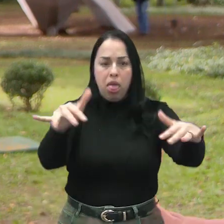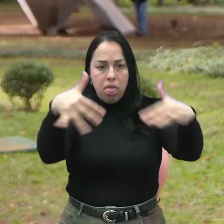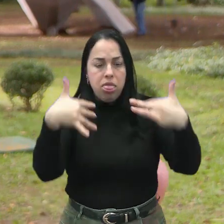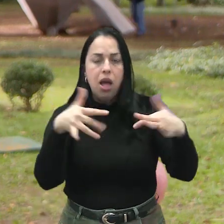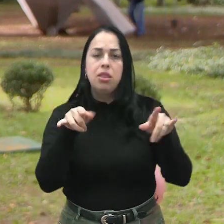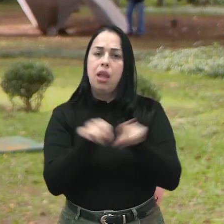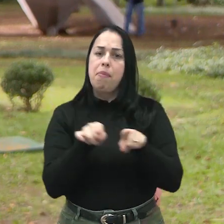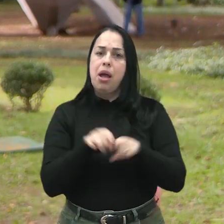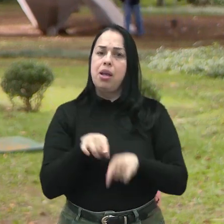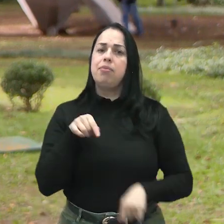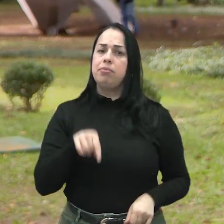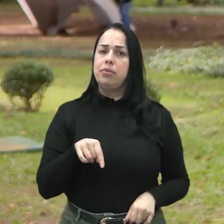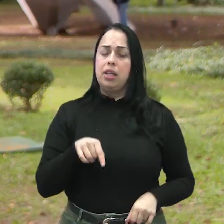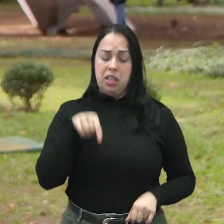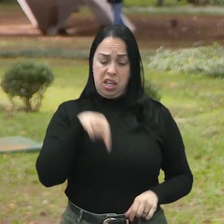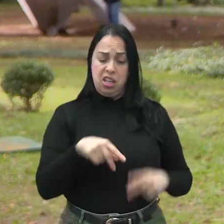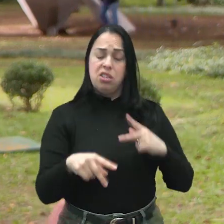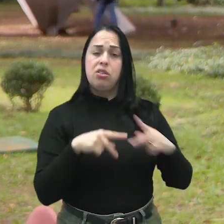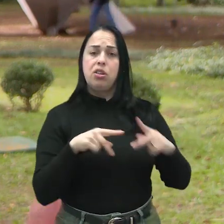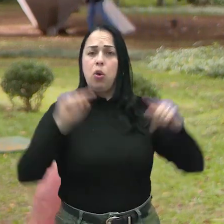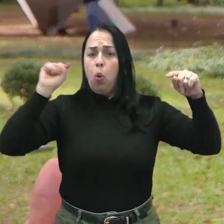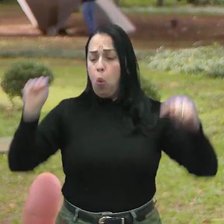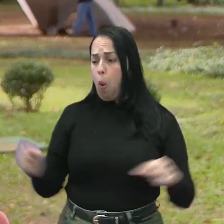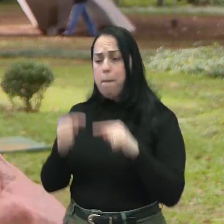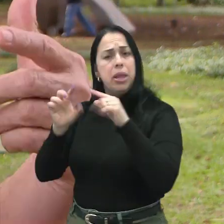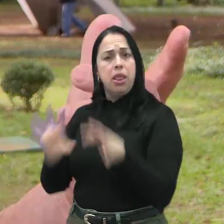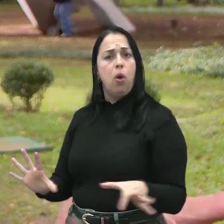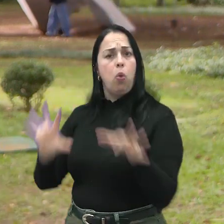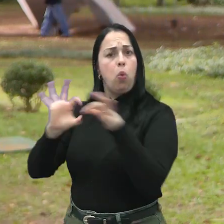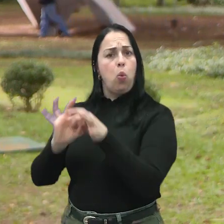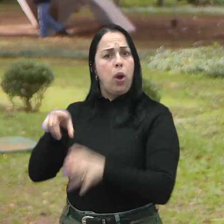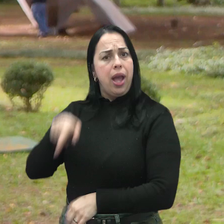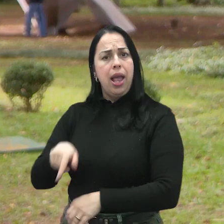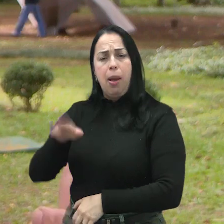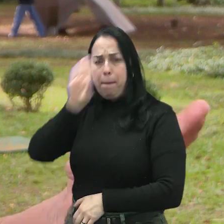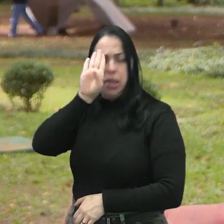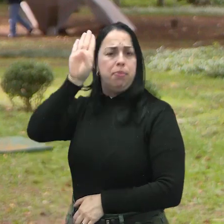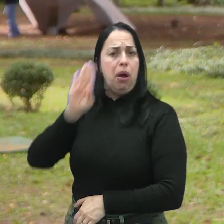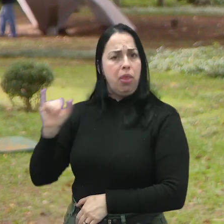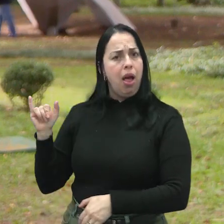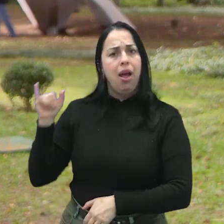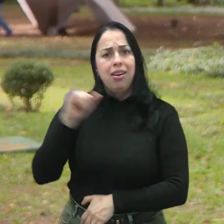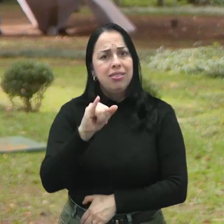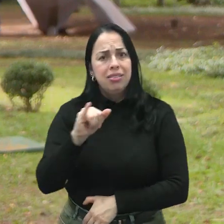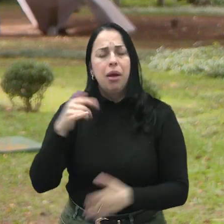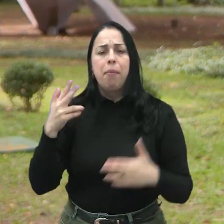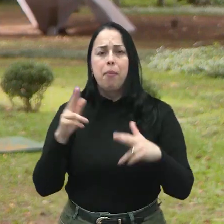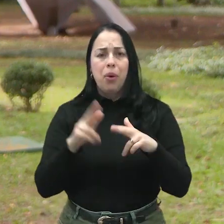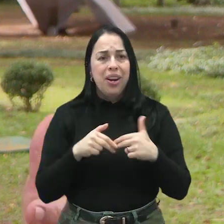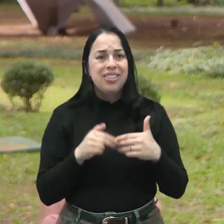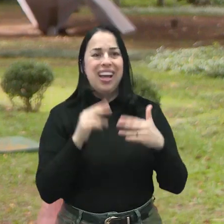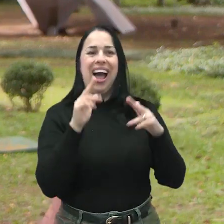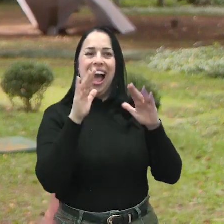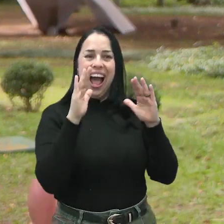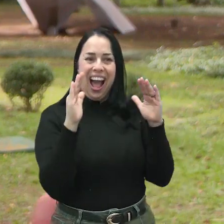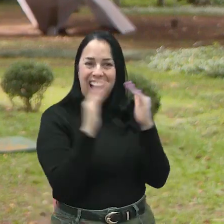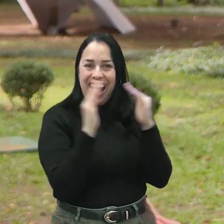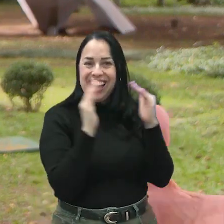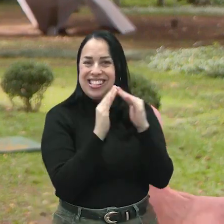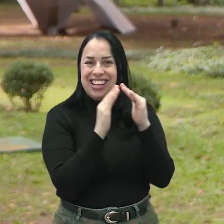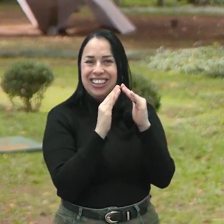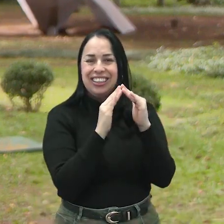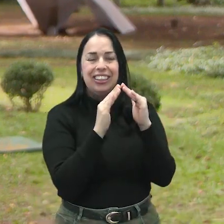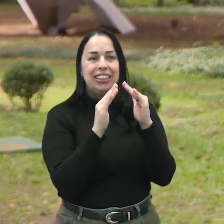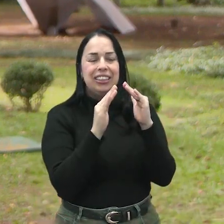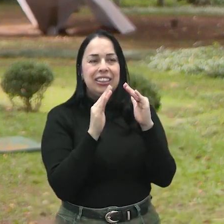povo e até outros povos, que o que São José dos Campos tem a ver com Alberto Santos Dumont, que é o pai da aviação. Então a casa, você tem todo